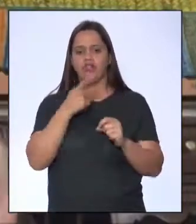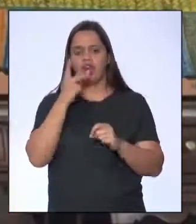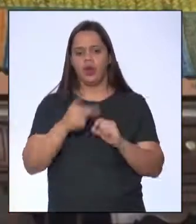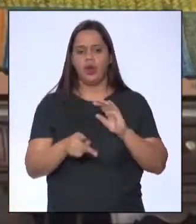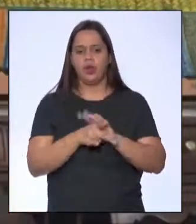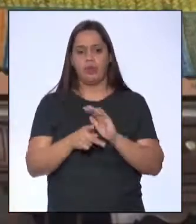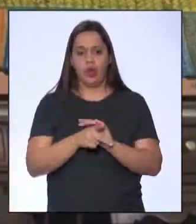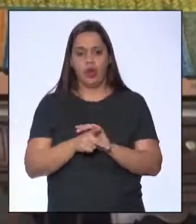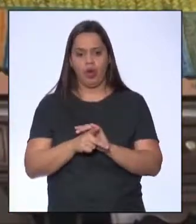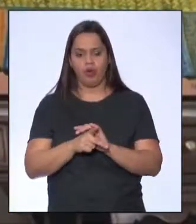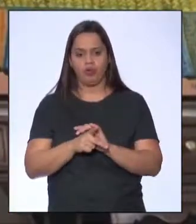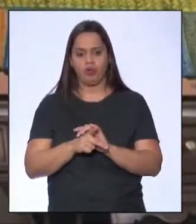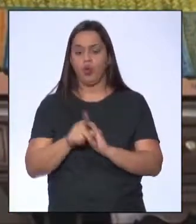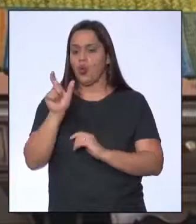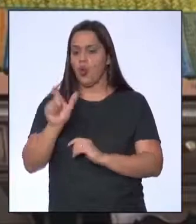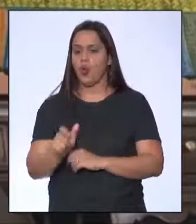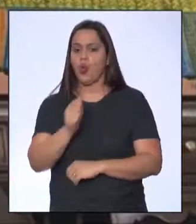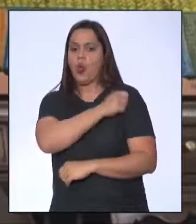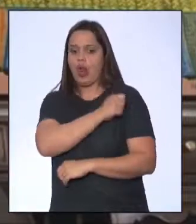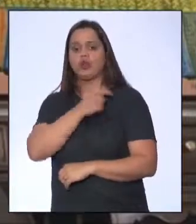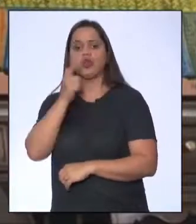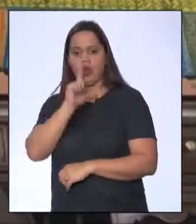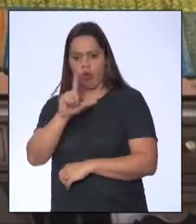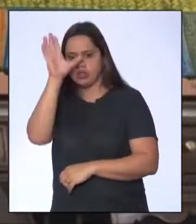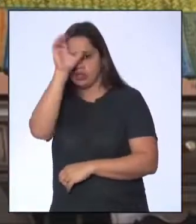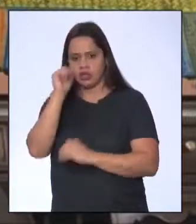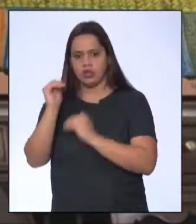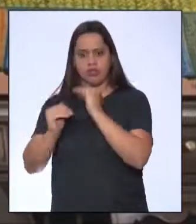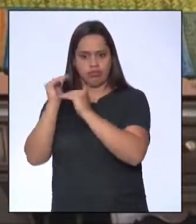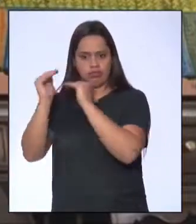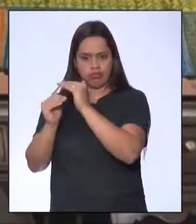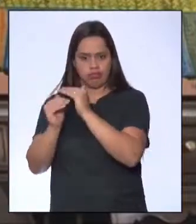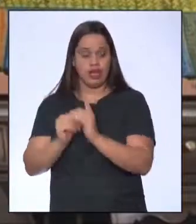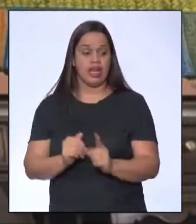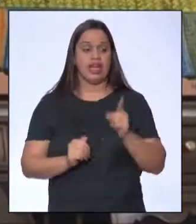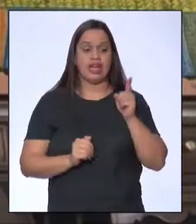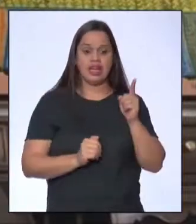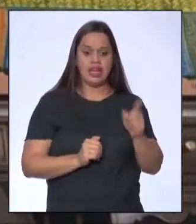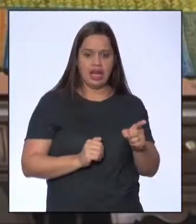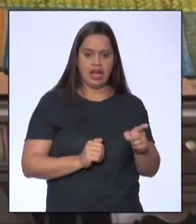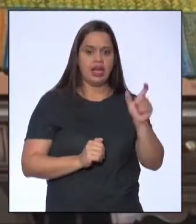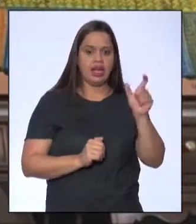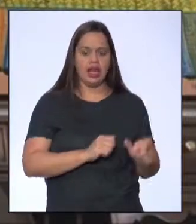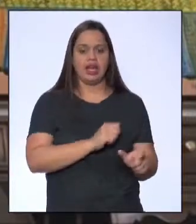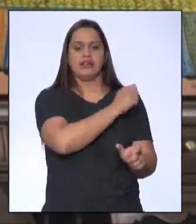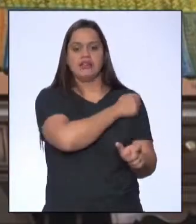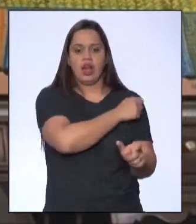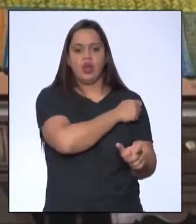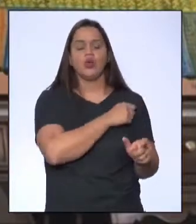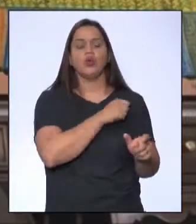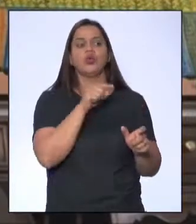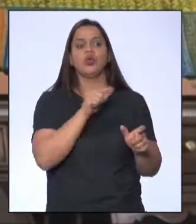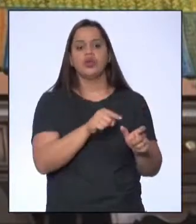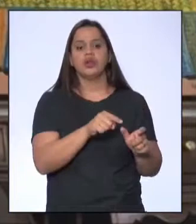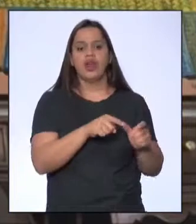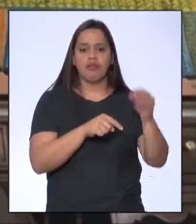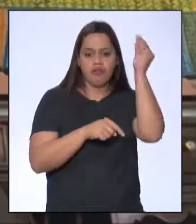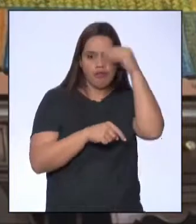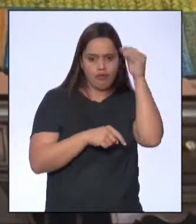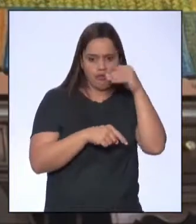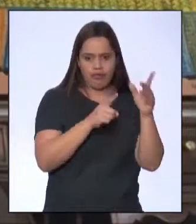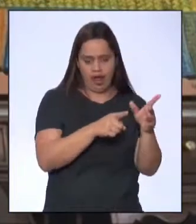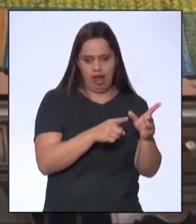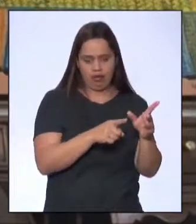vai acolher o defasado. Você sabe que essa é uma afirmação que pode ser polêmica, né? Pode